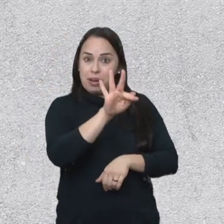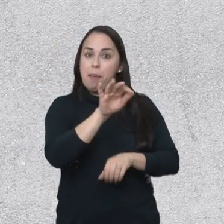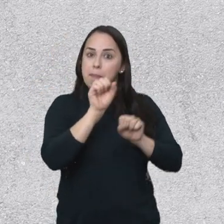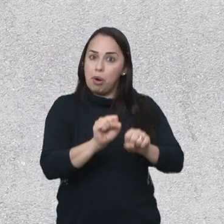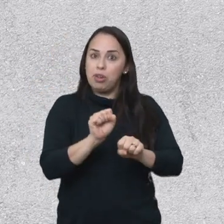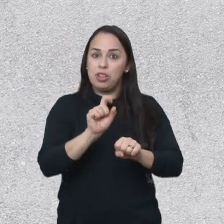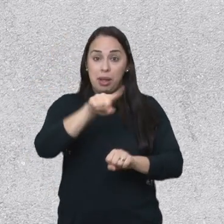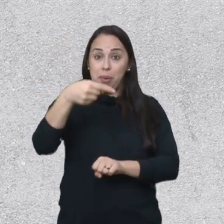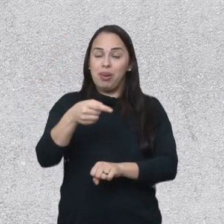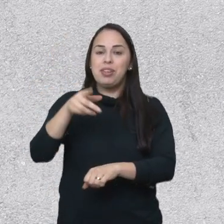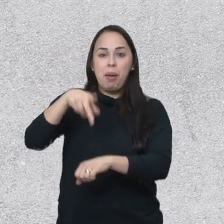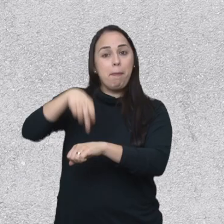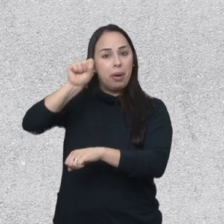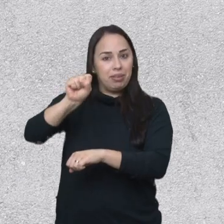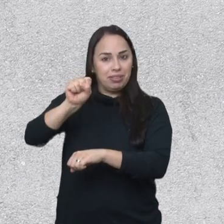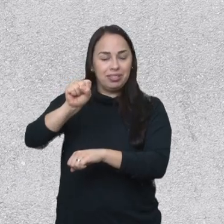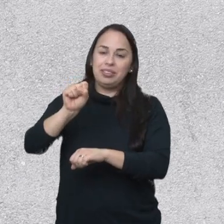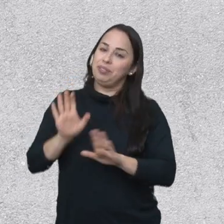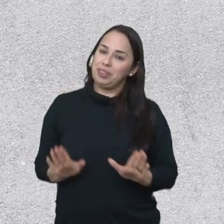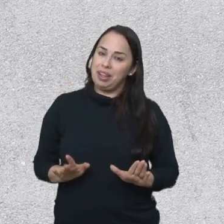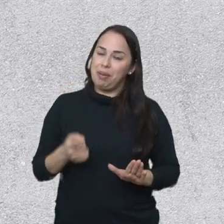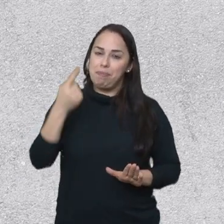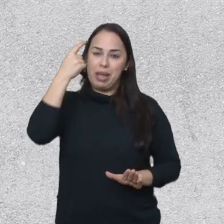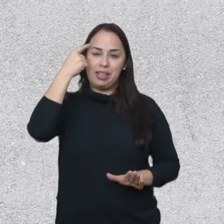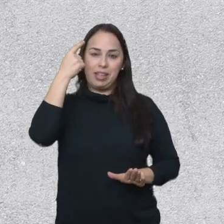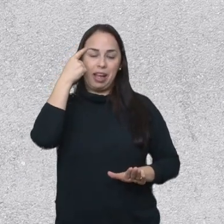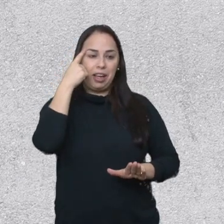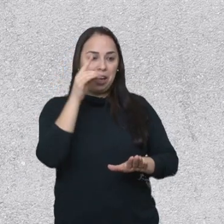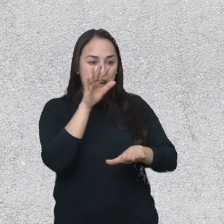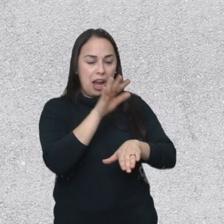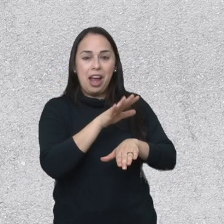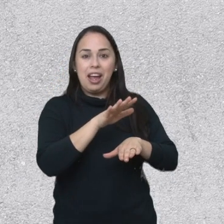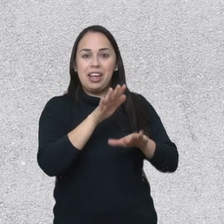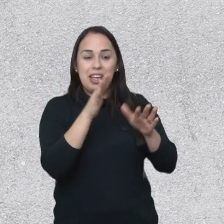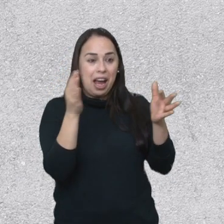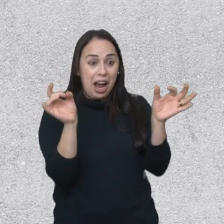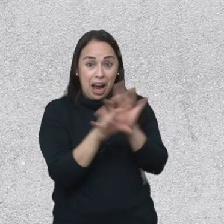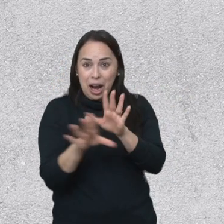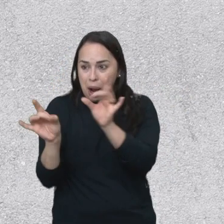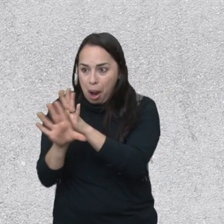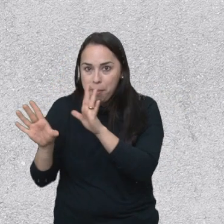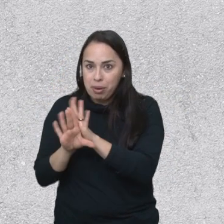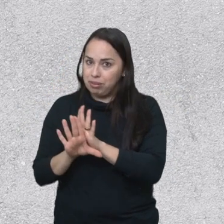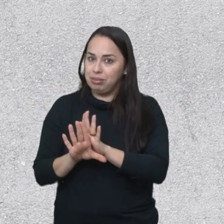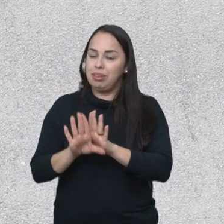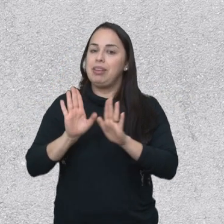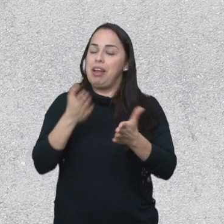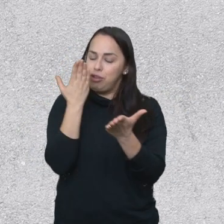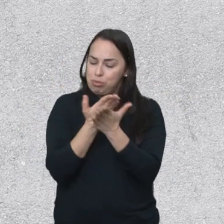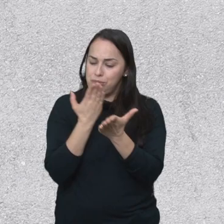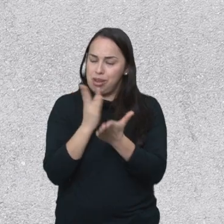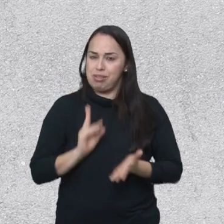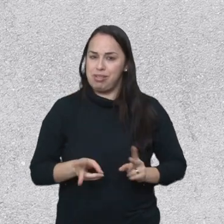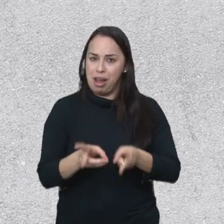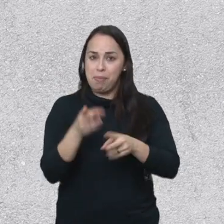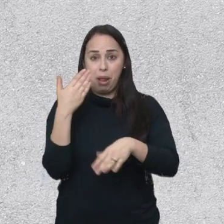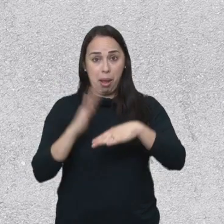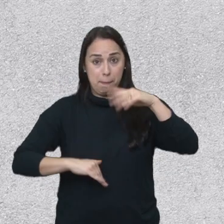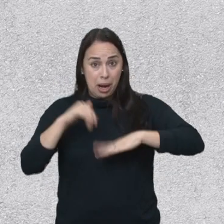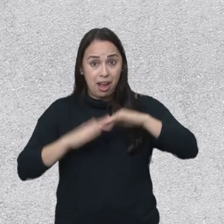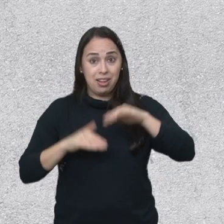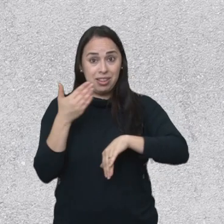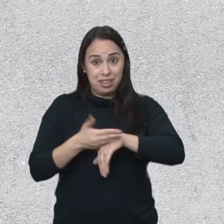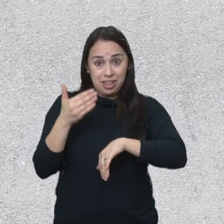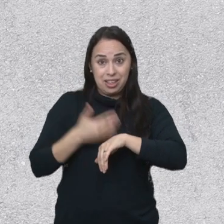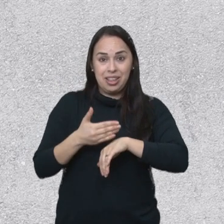fazer inclusive como uma pós-graduação. Mas não fica achando que você vai terminar o curso e acabou, viu? Nunca parar de estudar